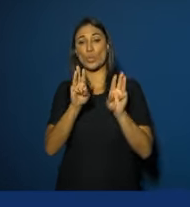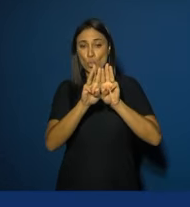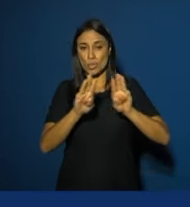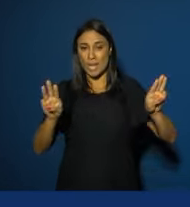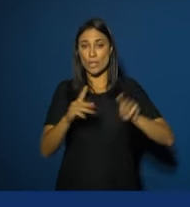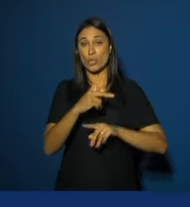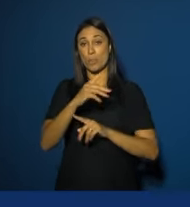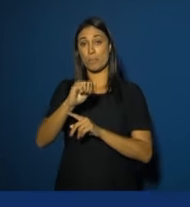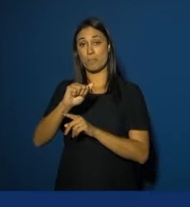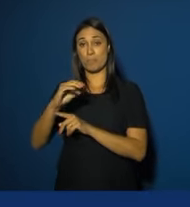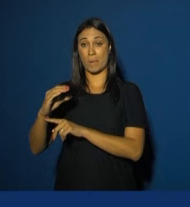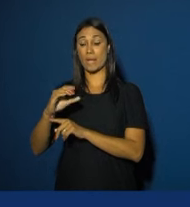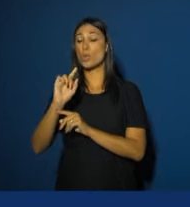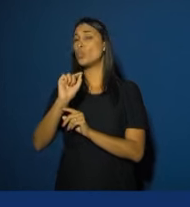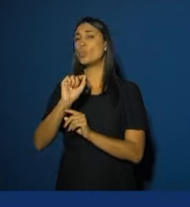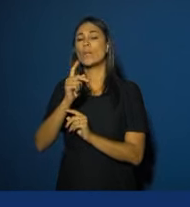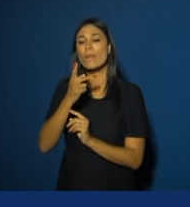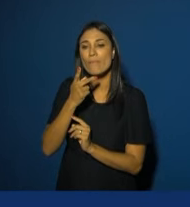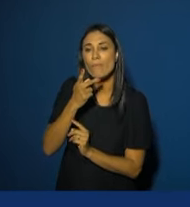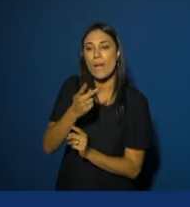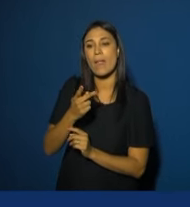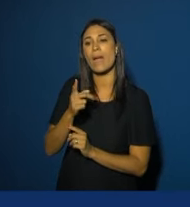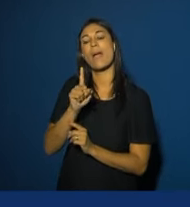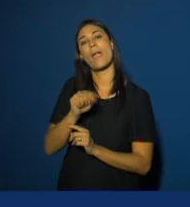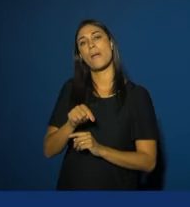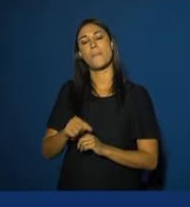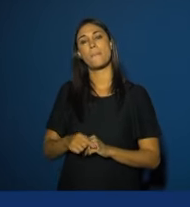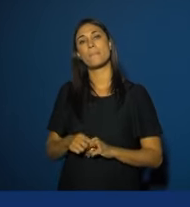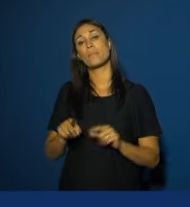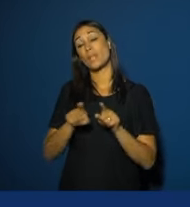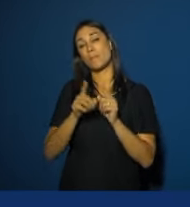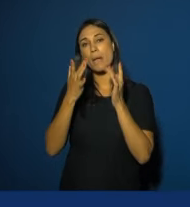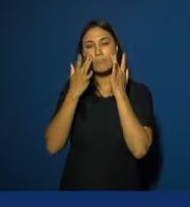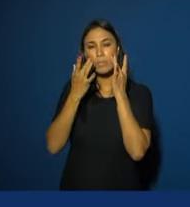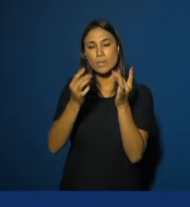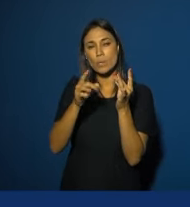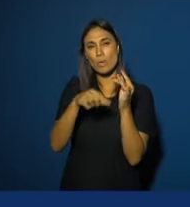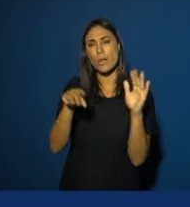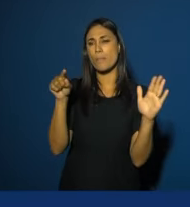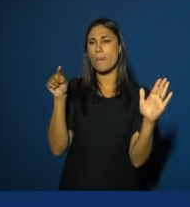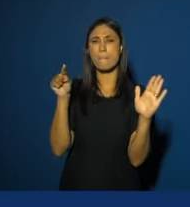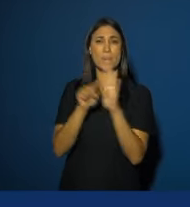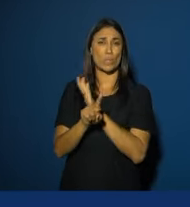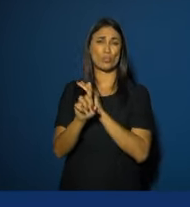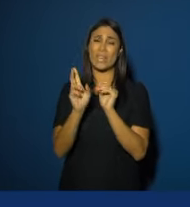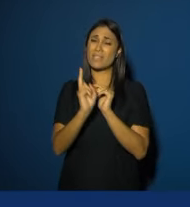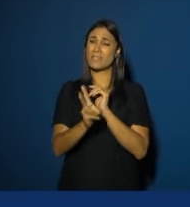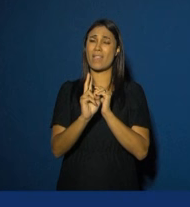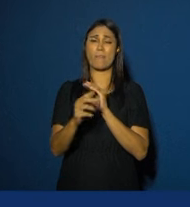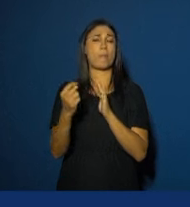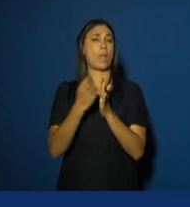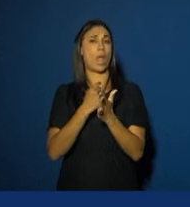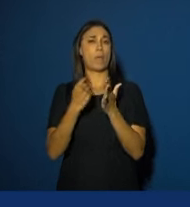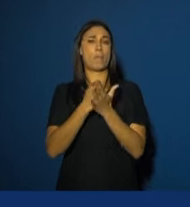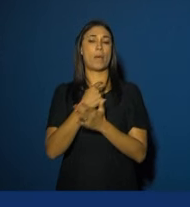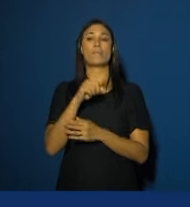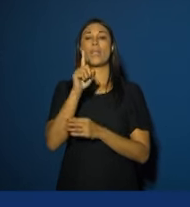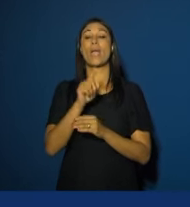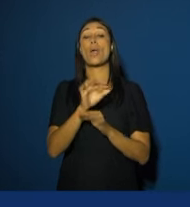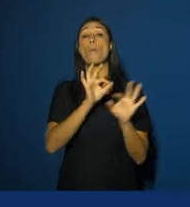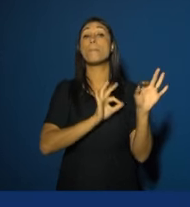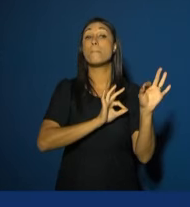site do PAC. O que eu quero ressaltar e chamar a atenção, que é uma pergunta recorrente, isso aqui é